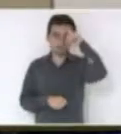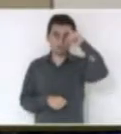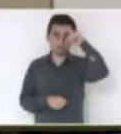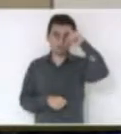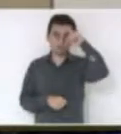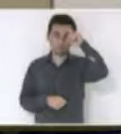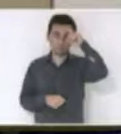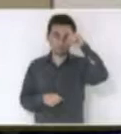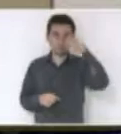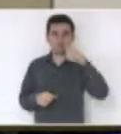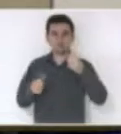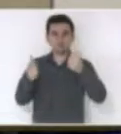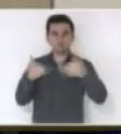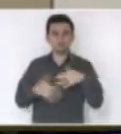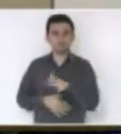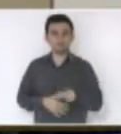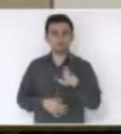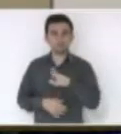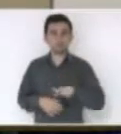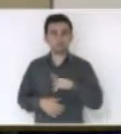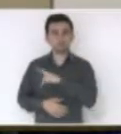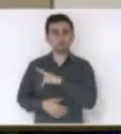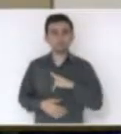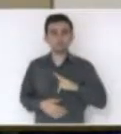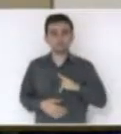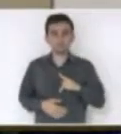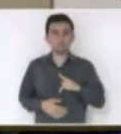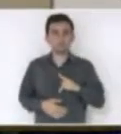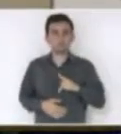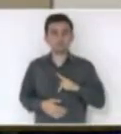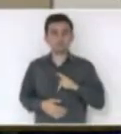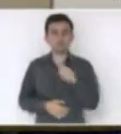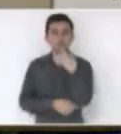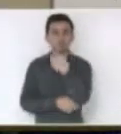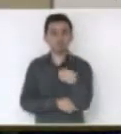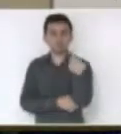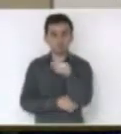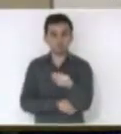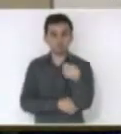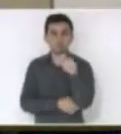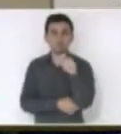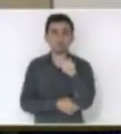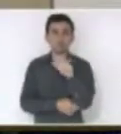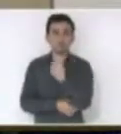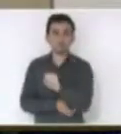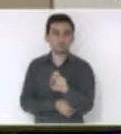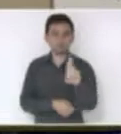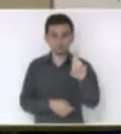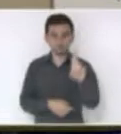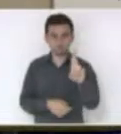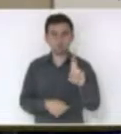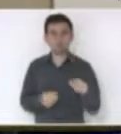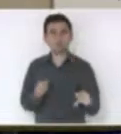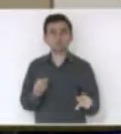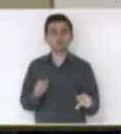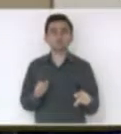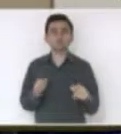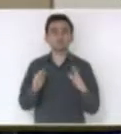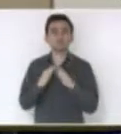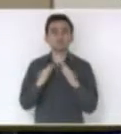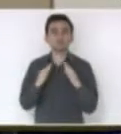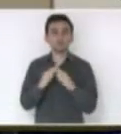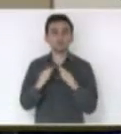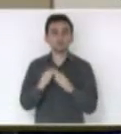declara de utilidade pública a Associação de Senhoras de Rotarianos de Saudades, Casa da